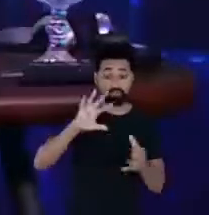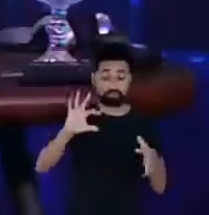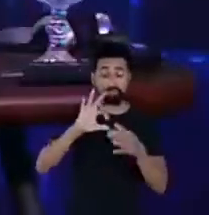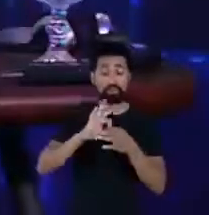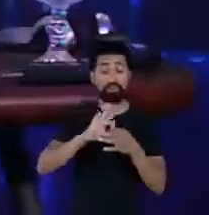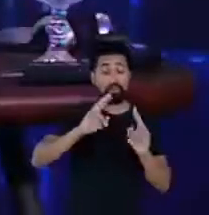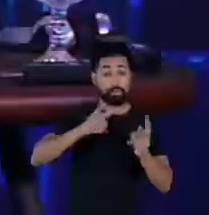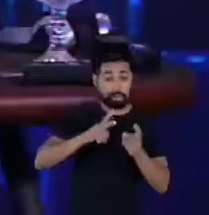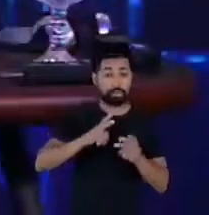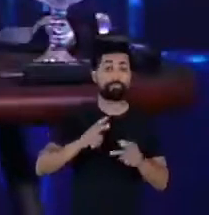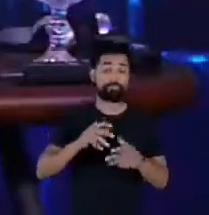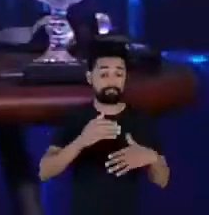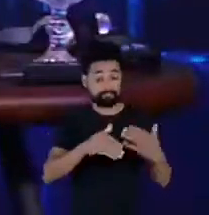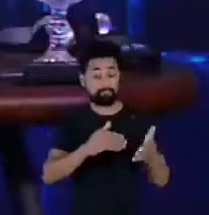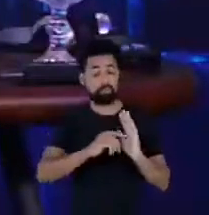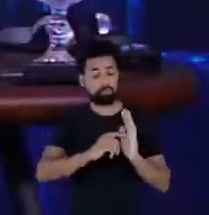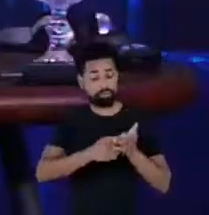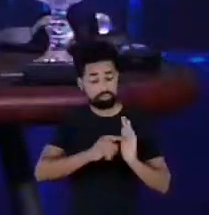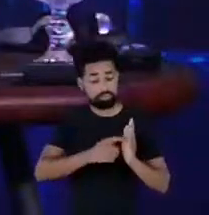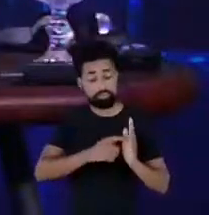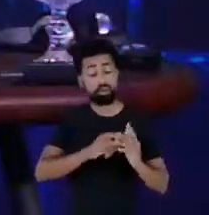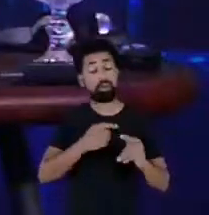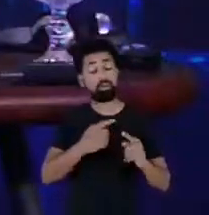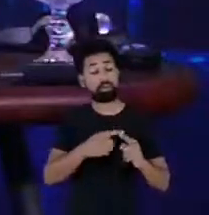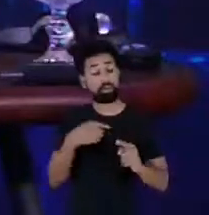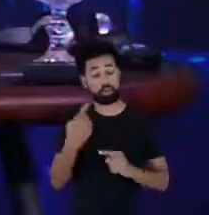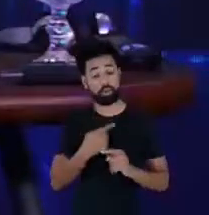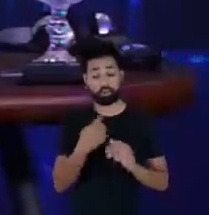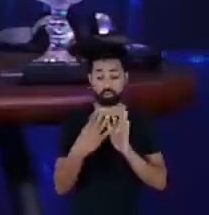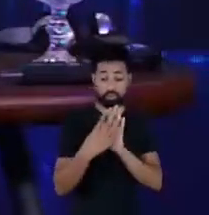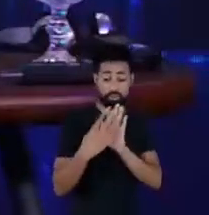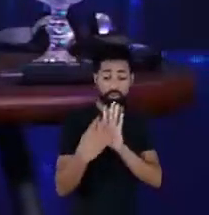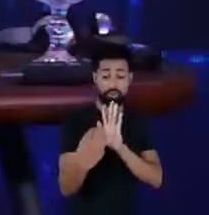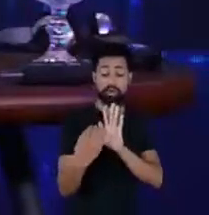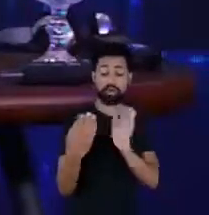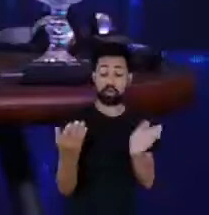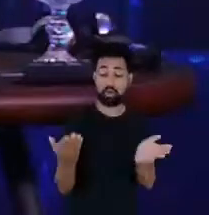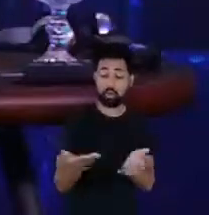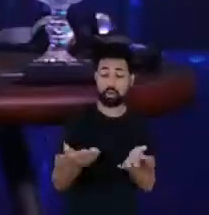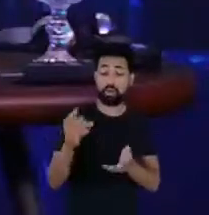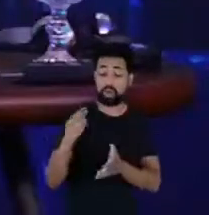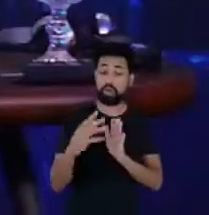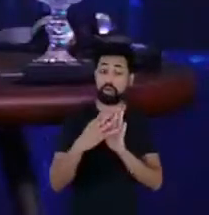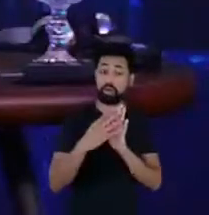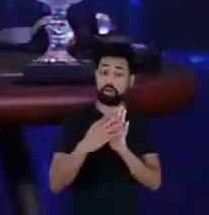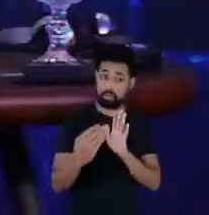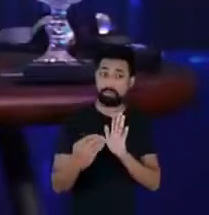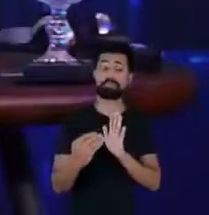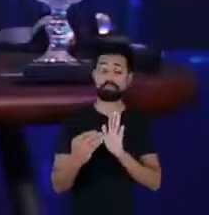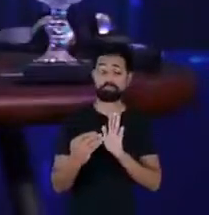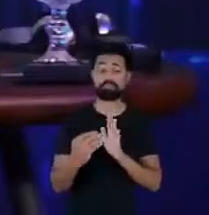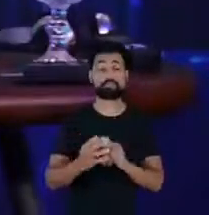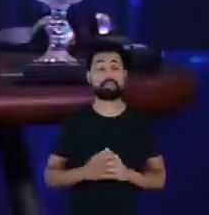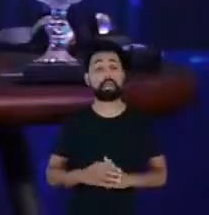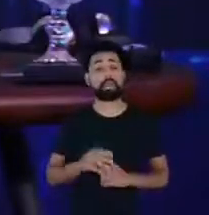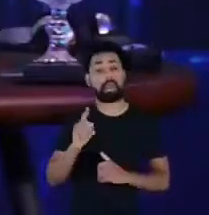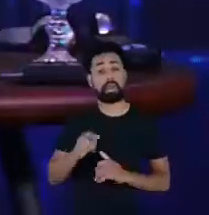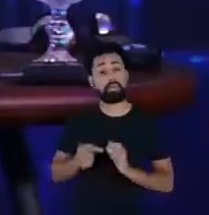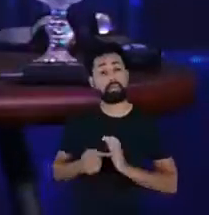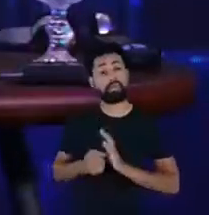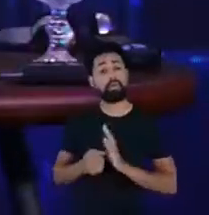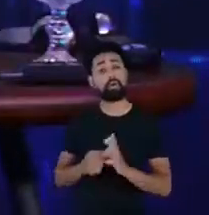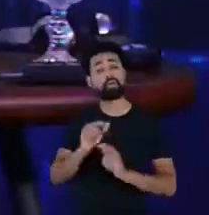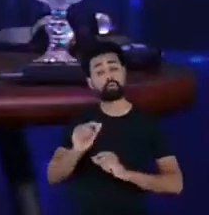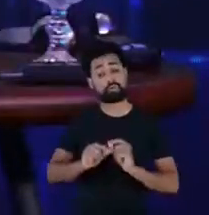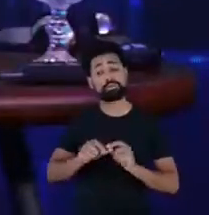geração. Tendo em vista que o nosso modelo de precificação hoje ele é um modelo de preço horário, é um indicador